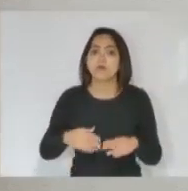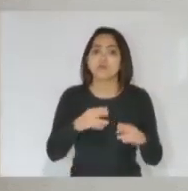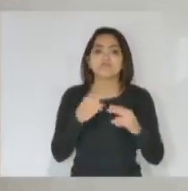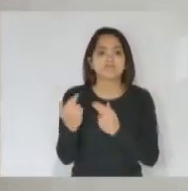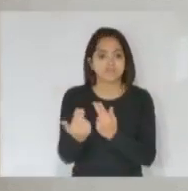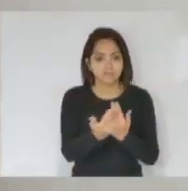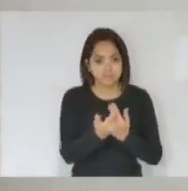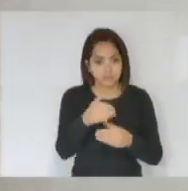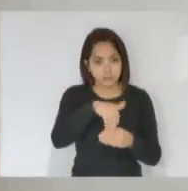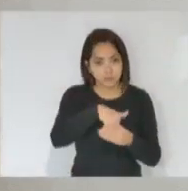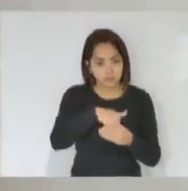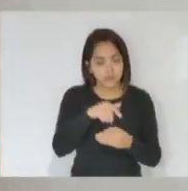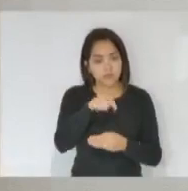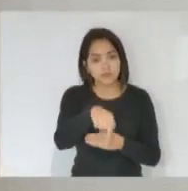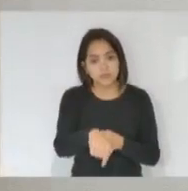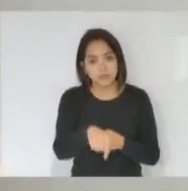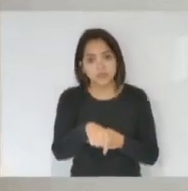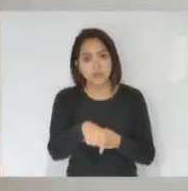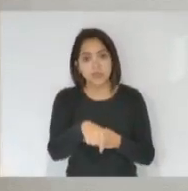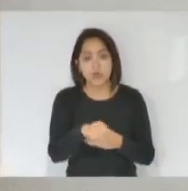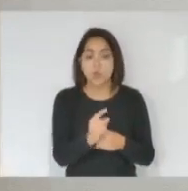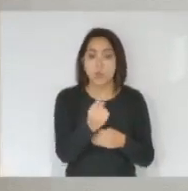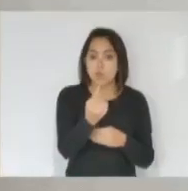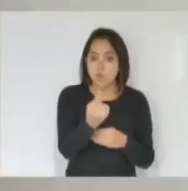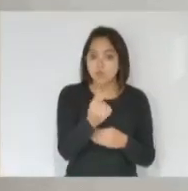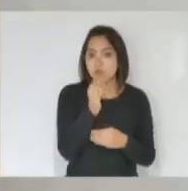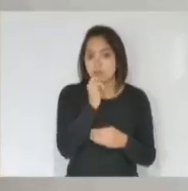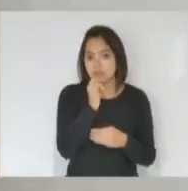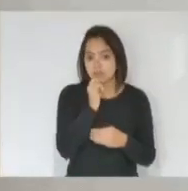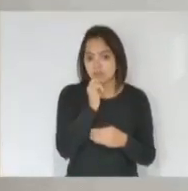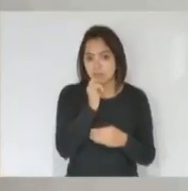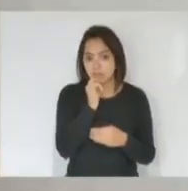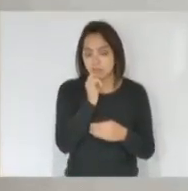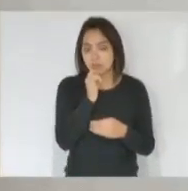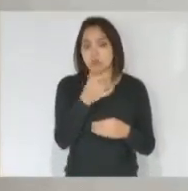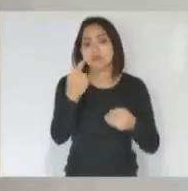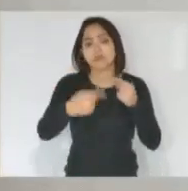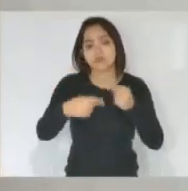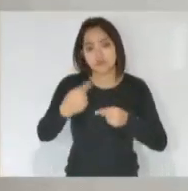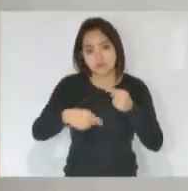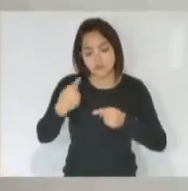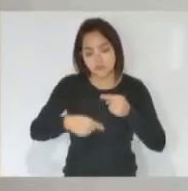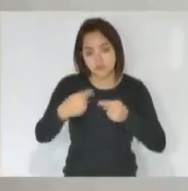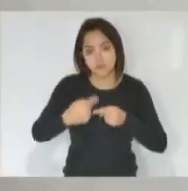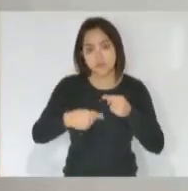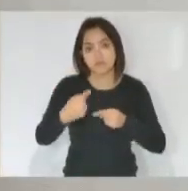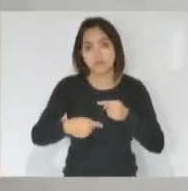dos votos aqui, e vou citar um como exemplo, aquele que nós discutimos sobre